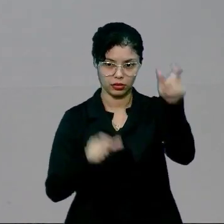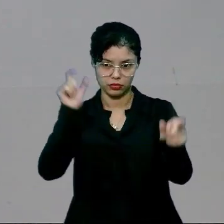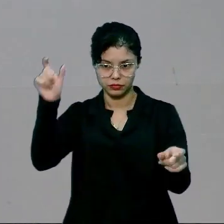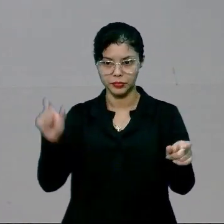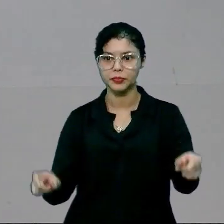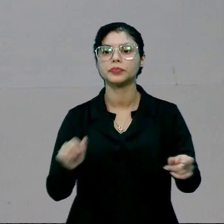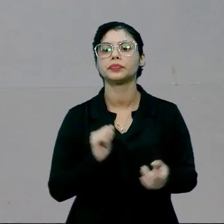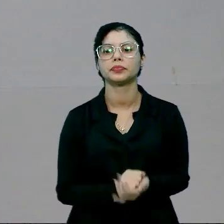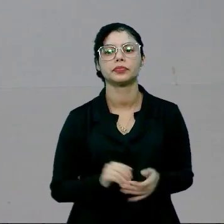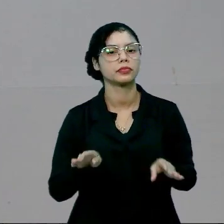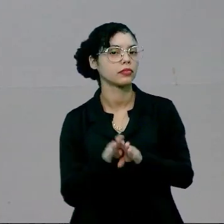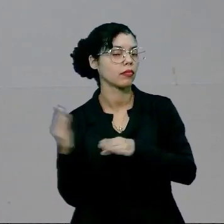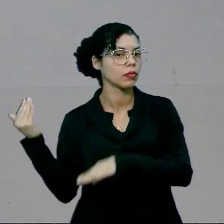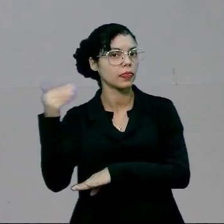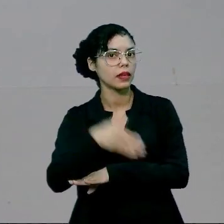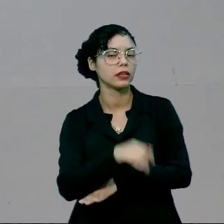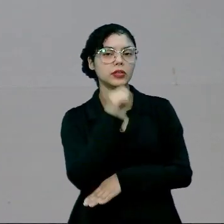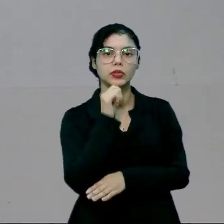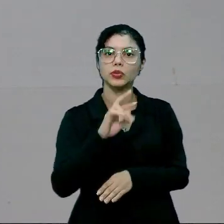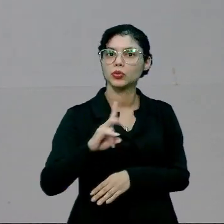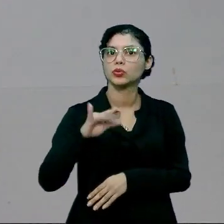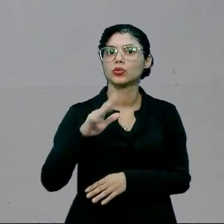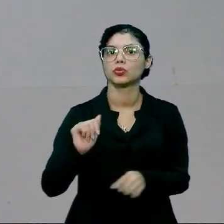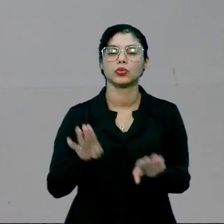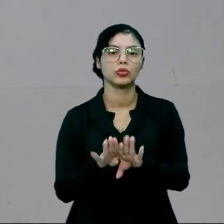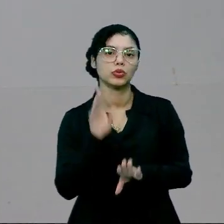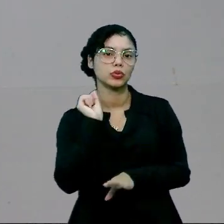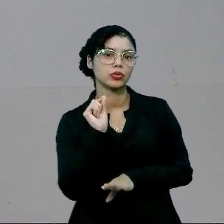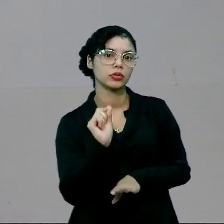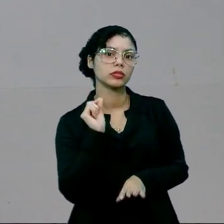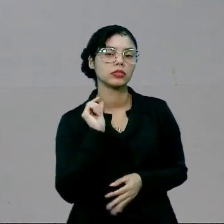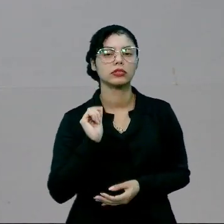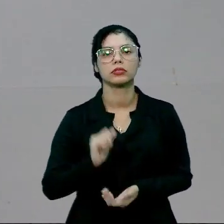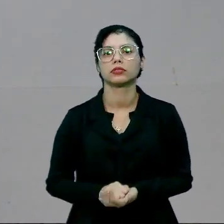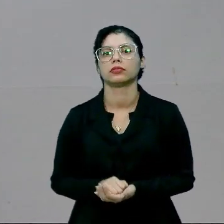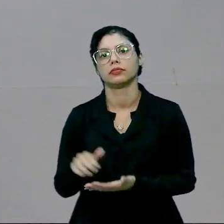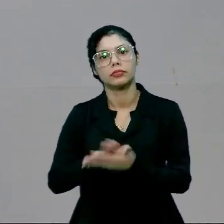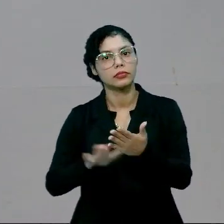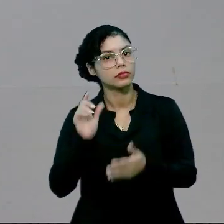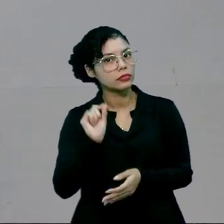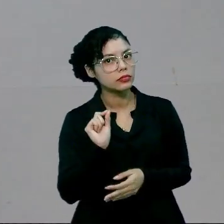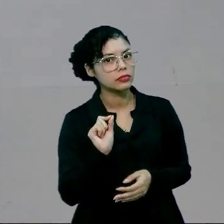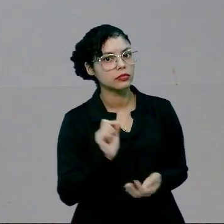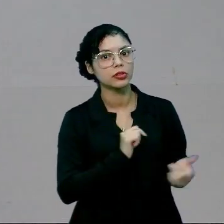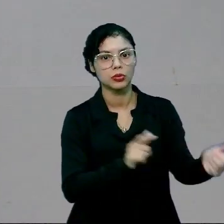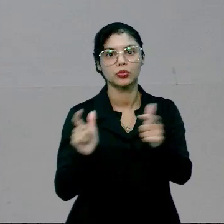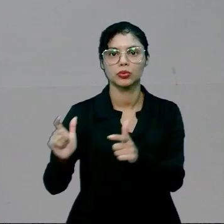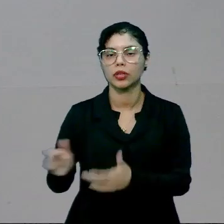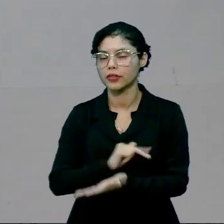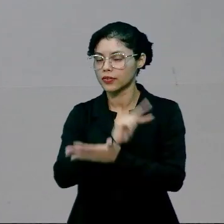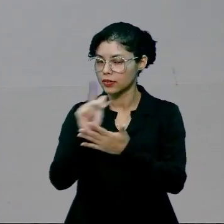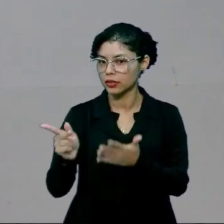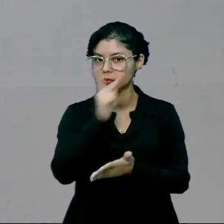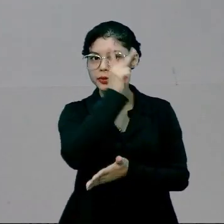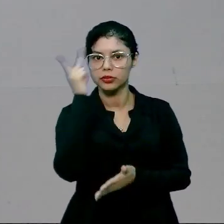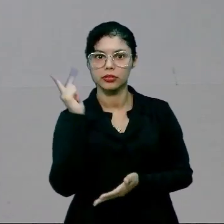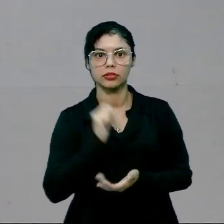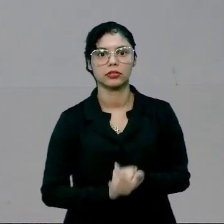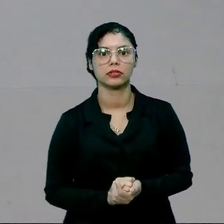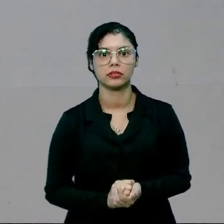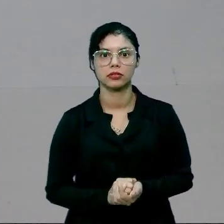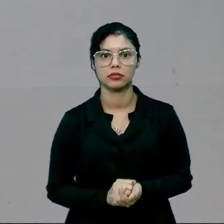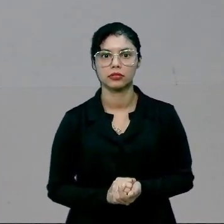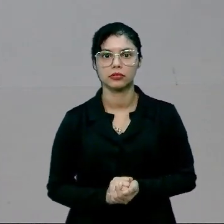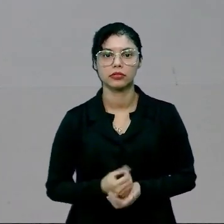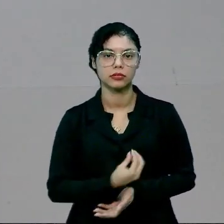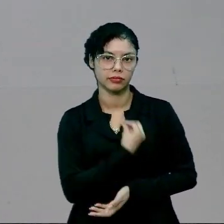personagens que adentram aí o cortiço. O cortiço, o que é? Nada mais é do que um espaço em que várias pessoas têm quartos